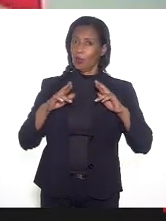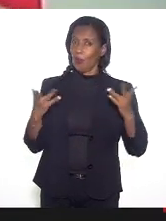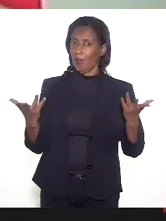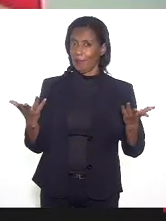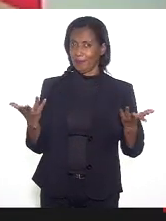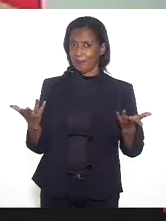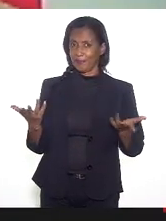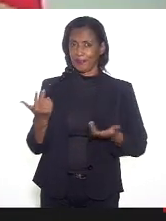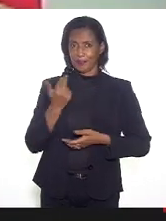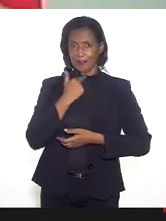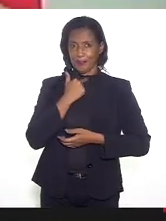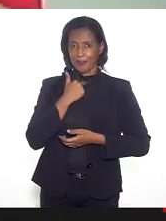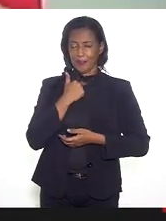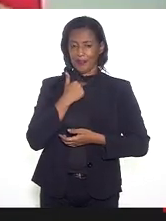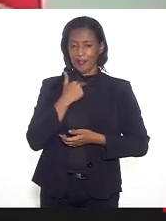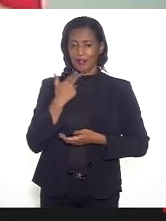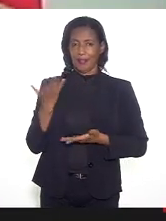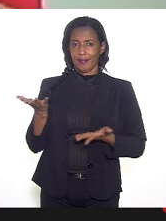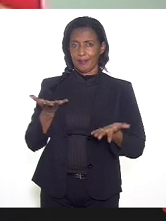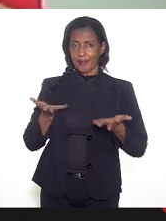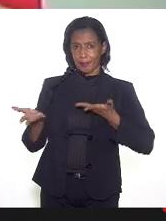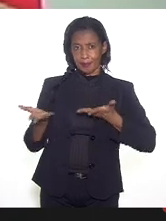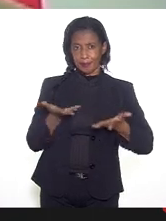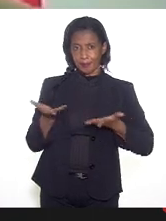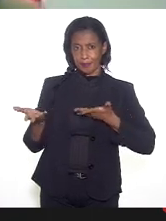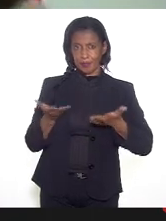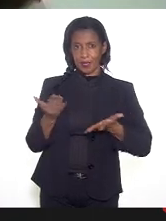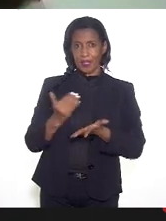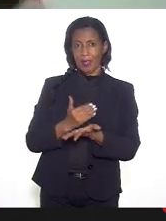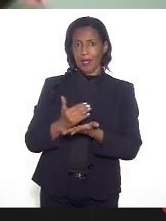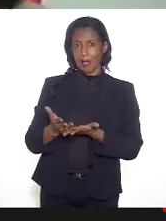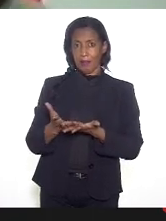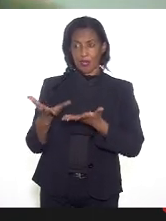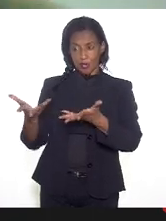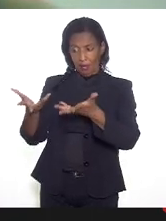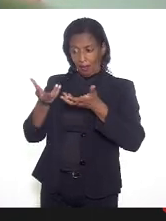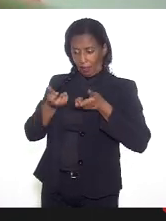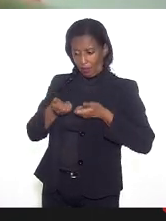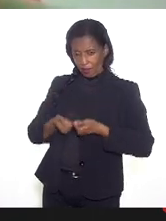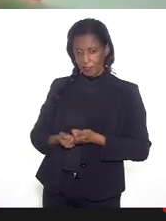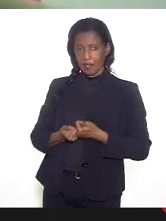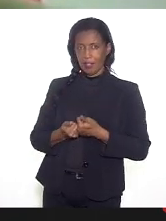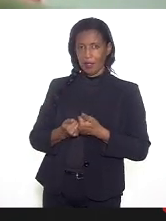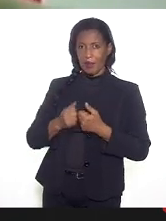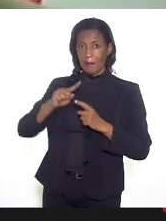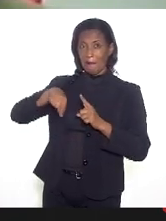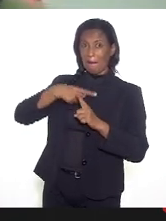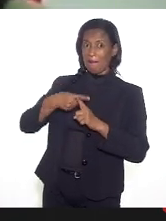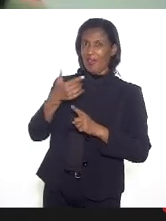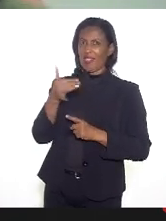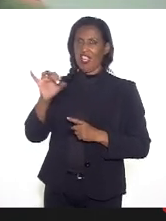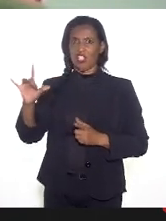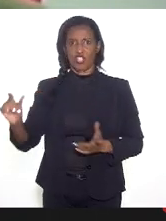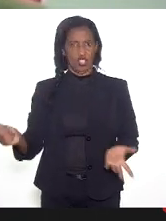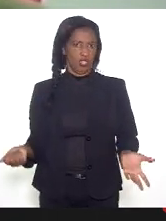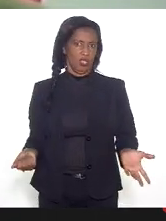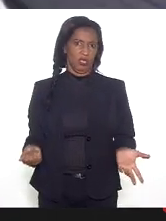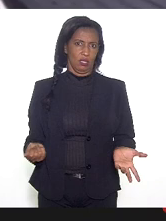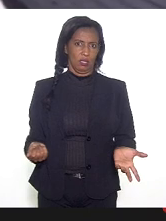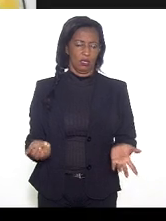assim, essa tramitação, a partir do recebimento, contar mais 10 dias, que aí nós poderemos